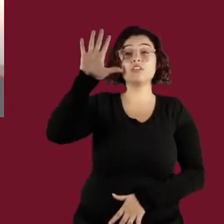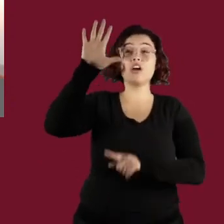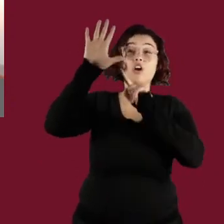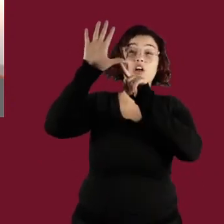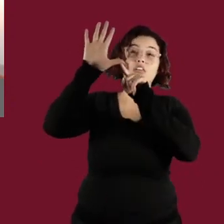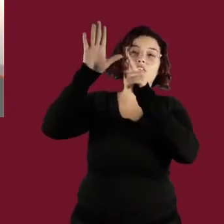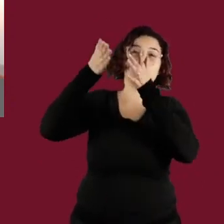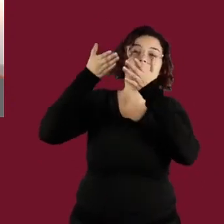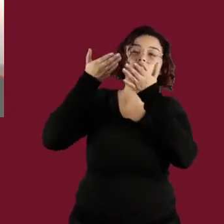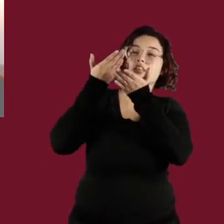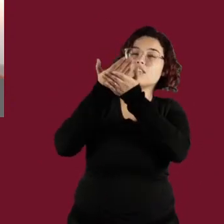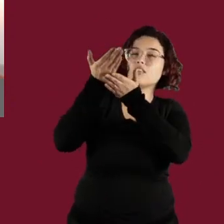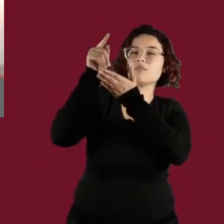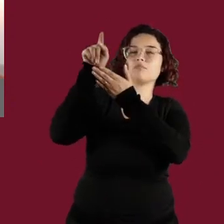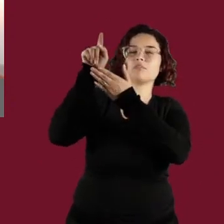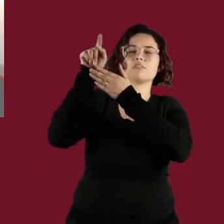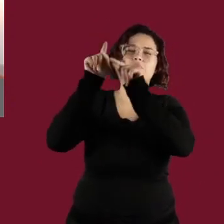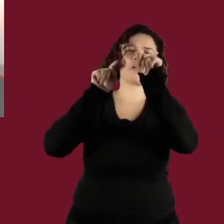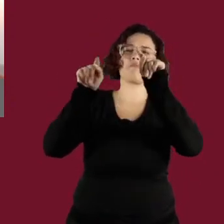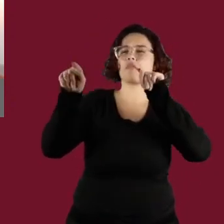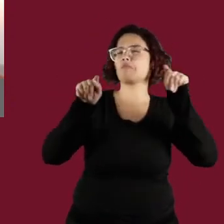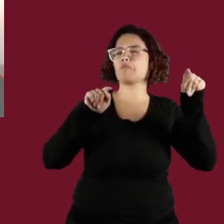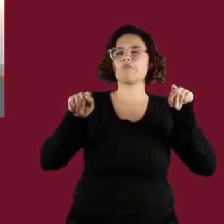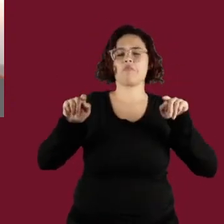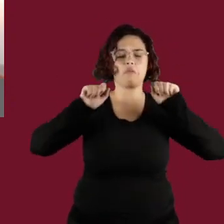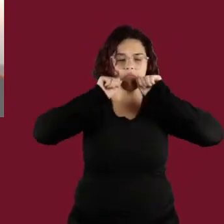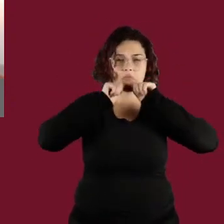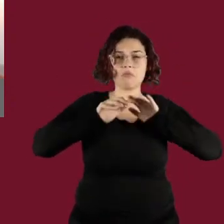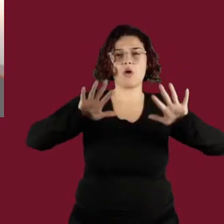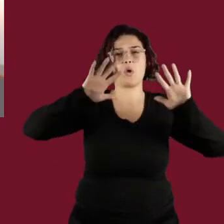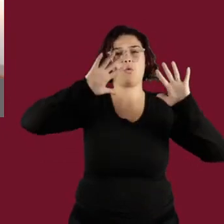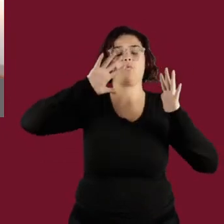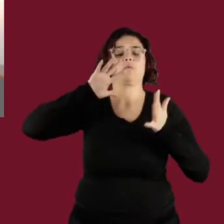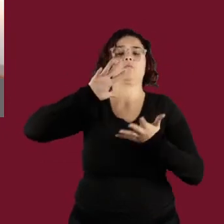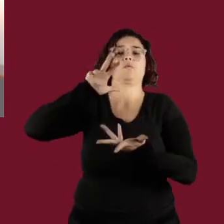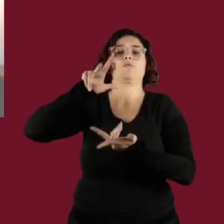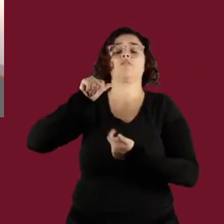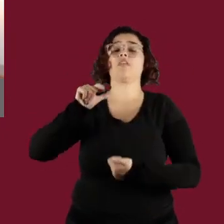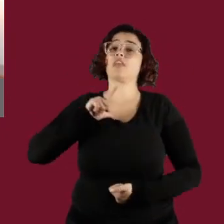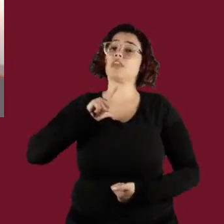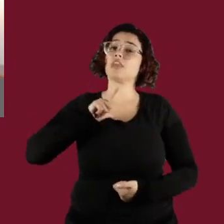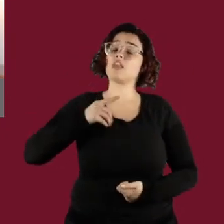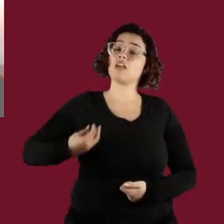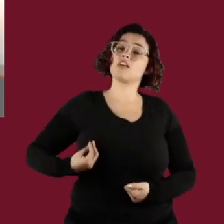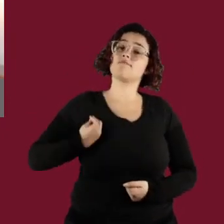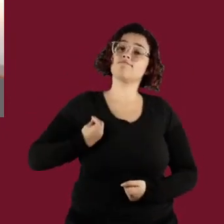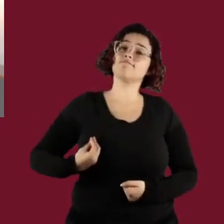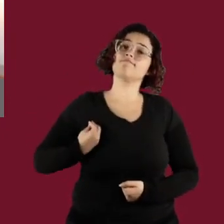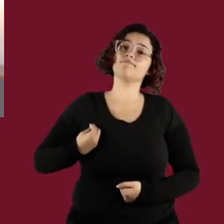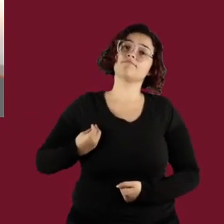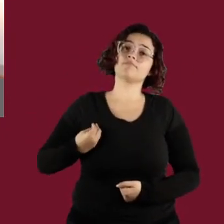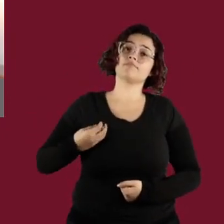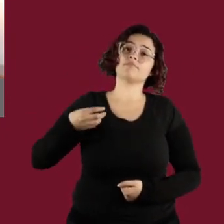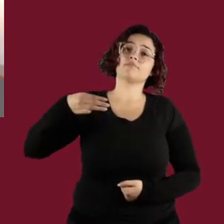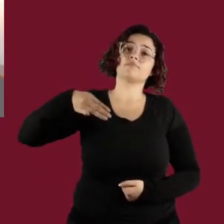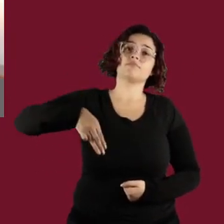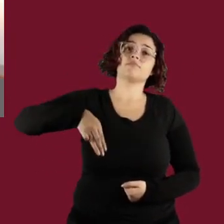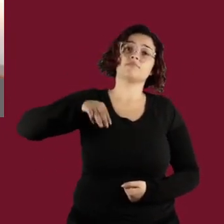Europa, mas ela também está presente, a gente tem que lembrar, ela está presente em Macau, não é?